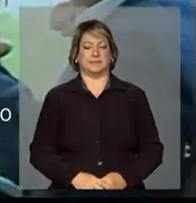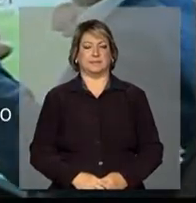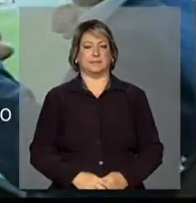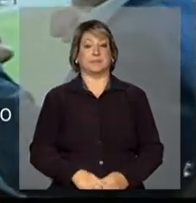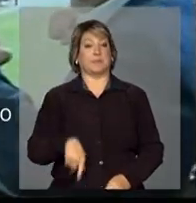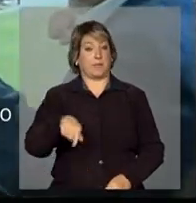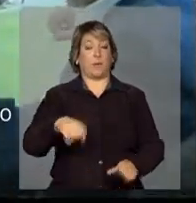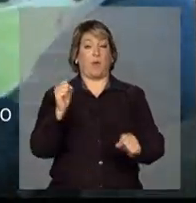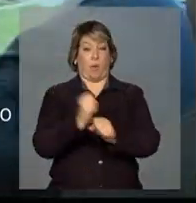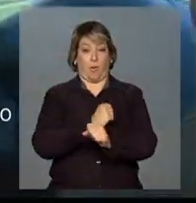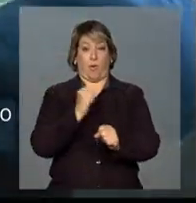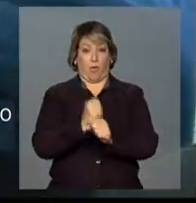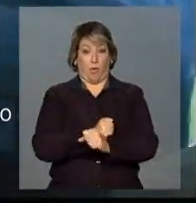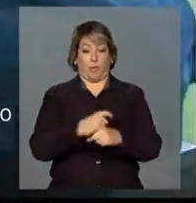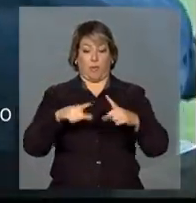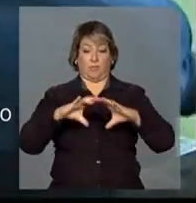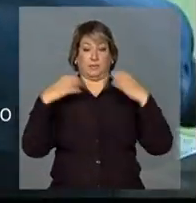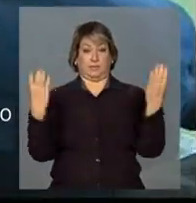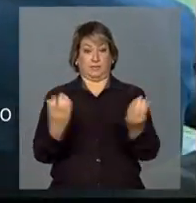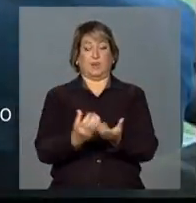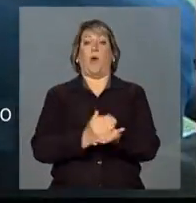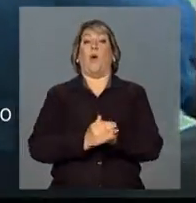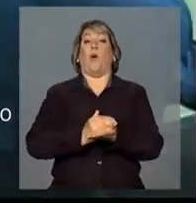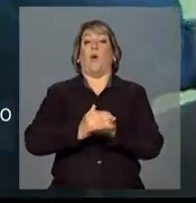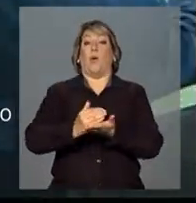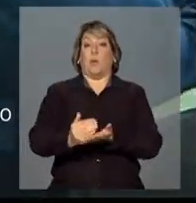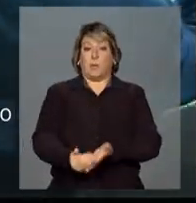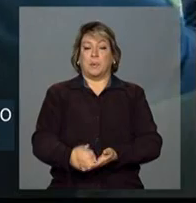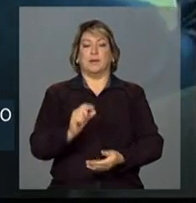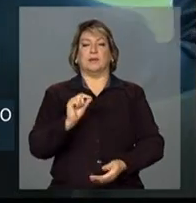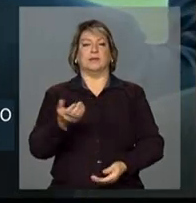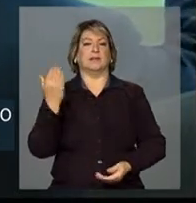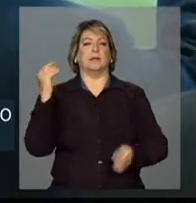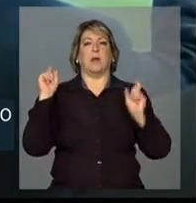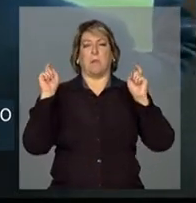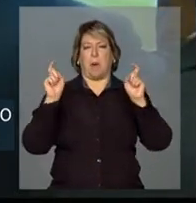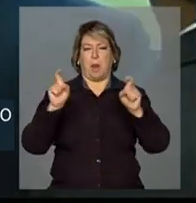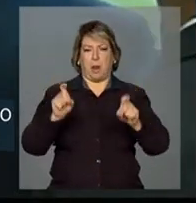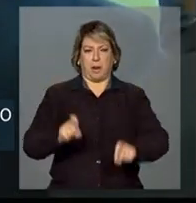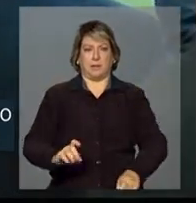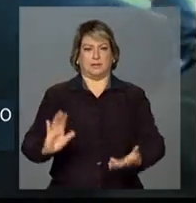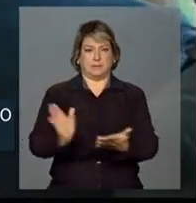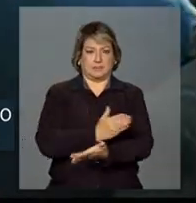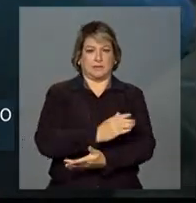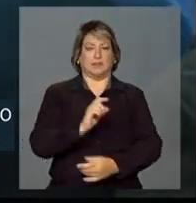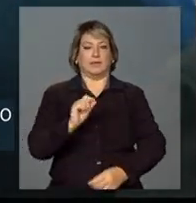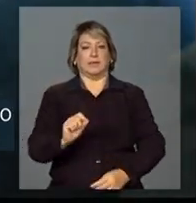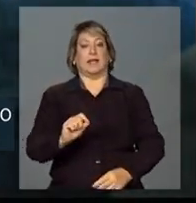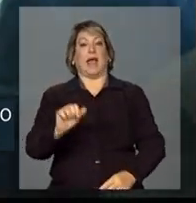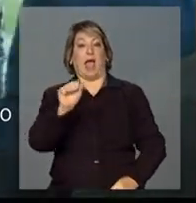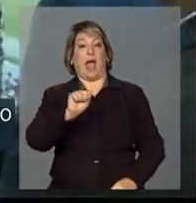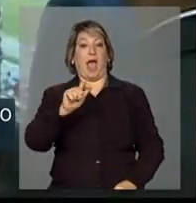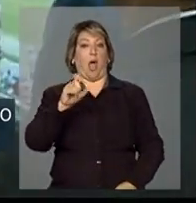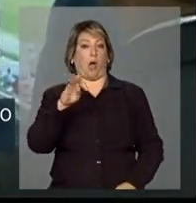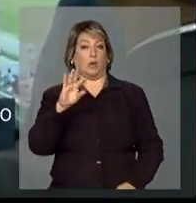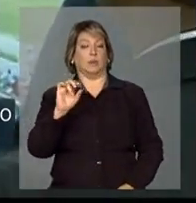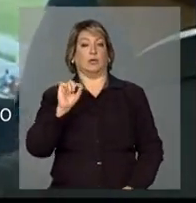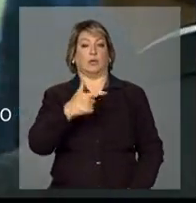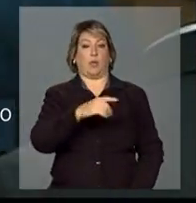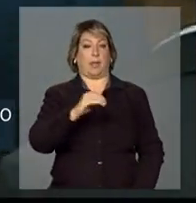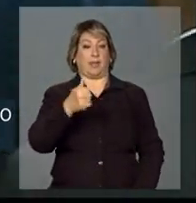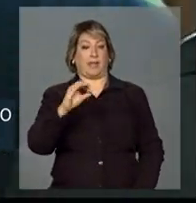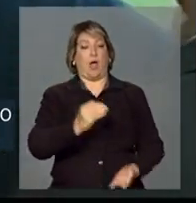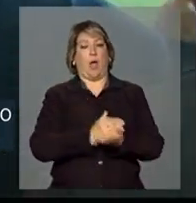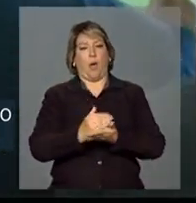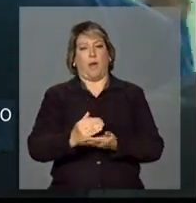A construção do estádio começou a partir da demolição em agosto de